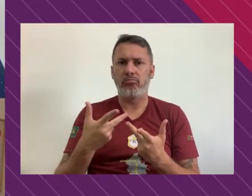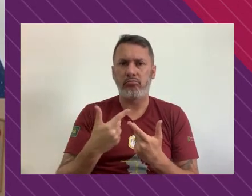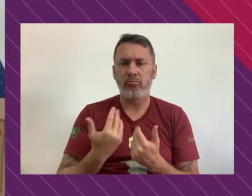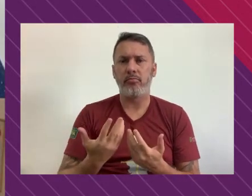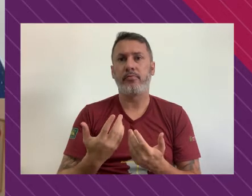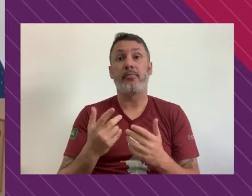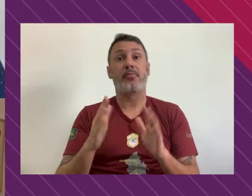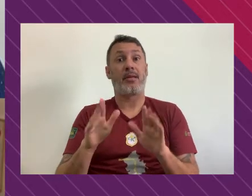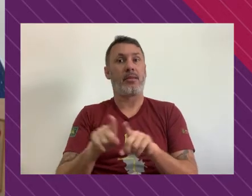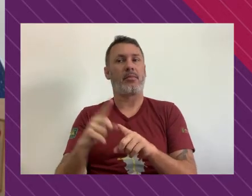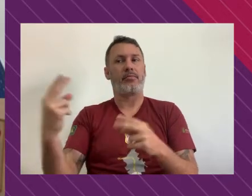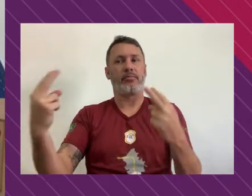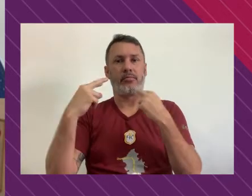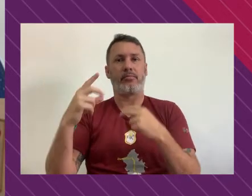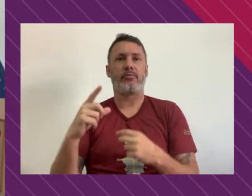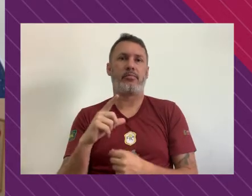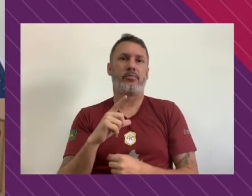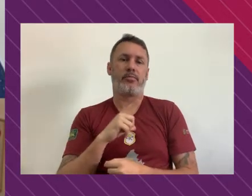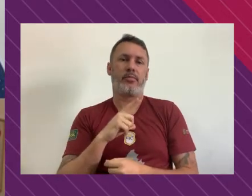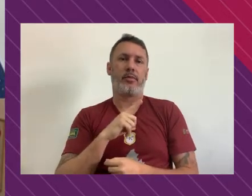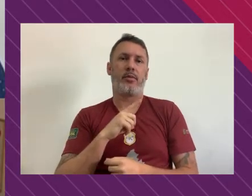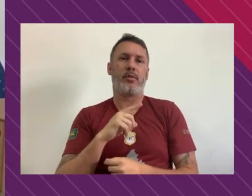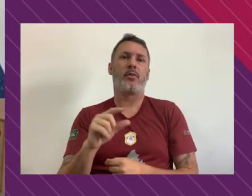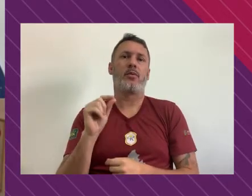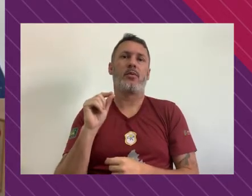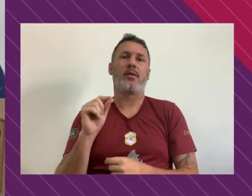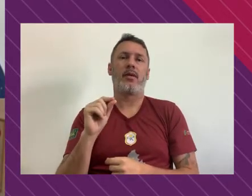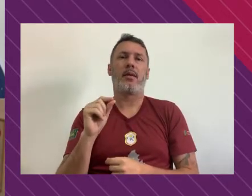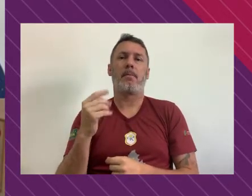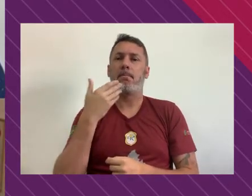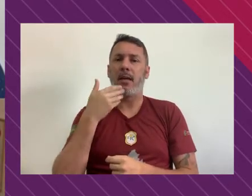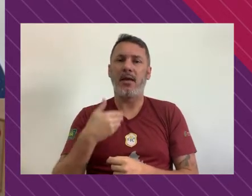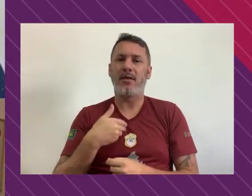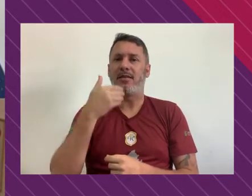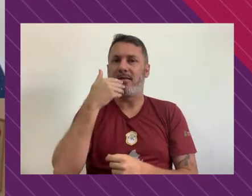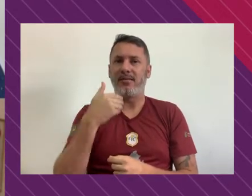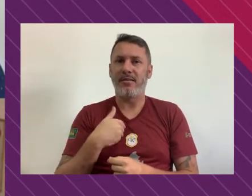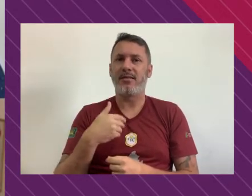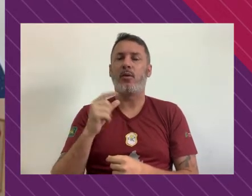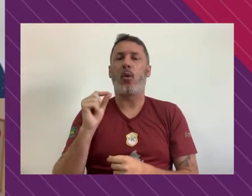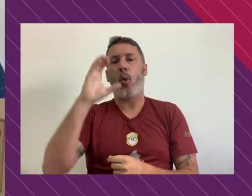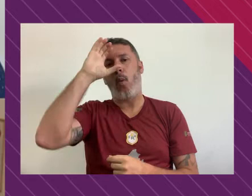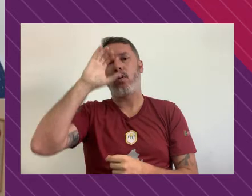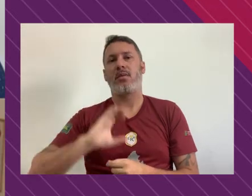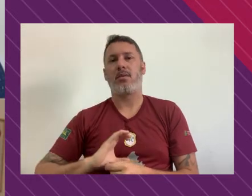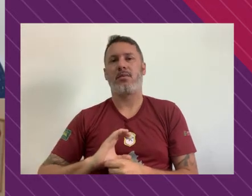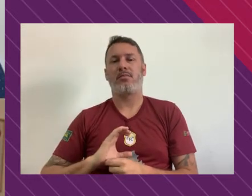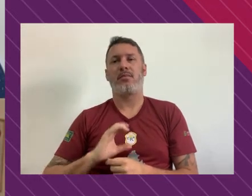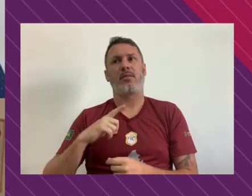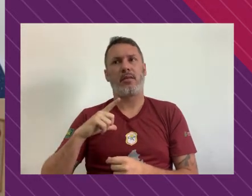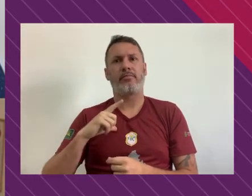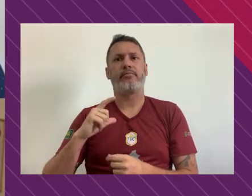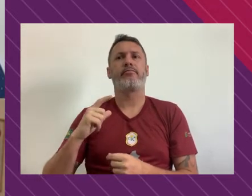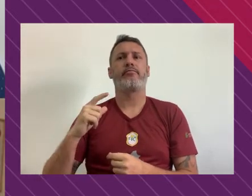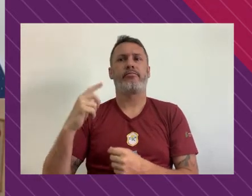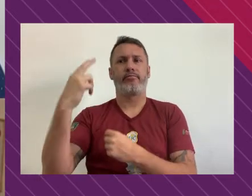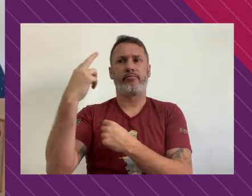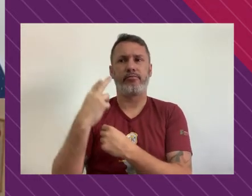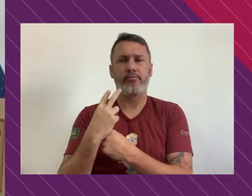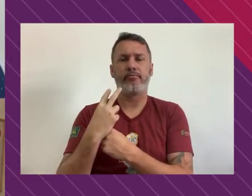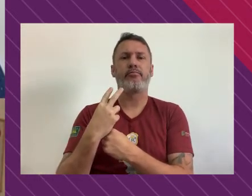gente chama de soft skills, né? Que são aquelas demandas, aqueles comportamentos que estão relacionados, muitos